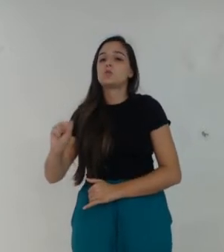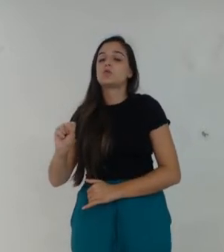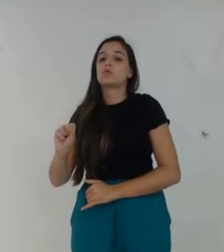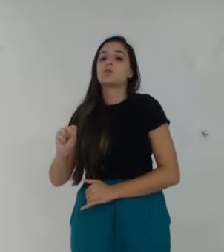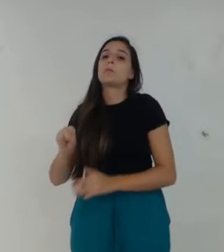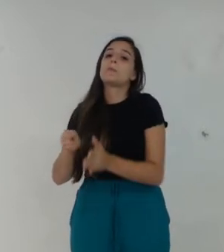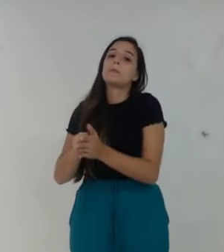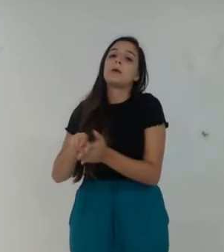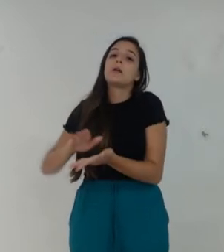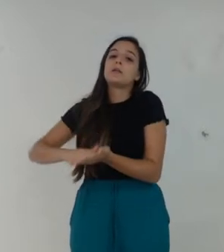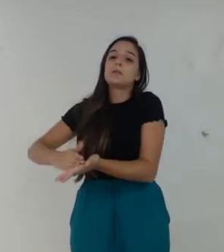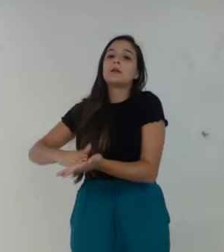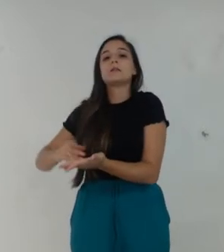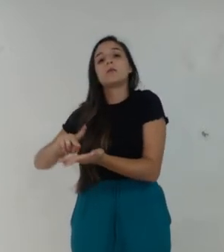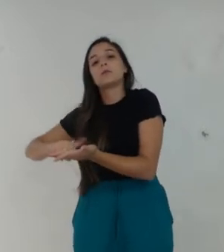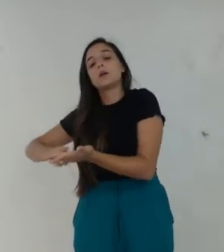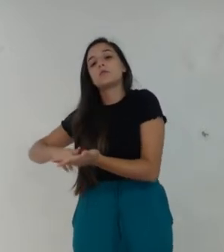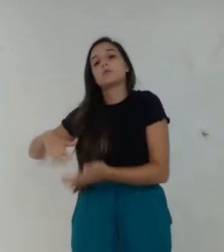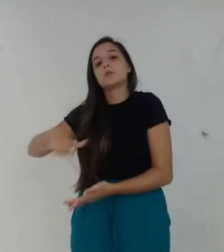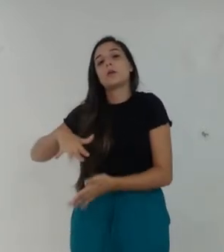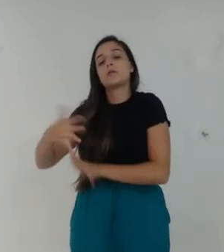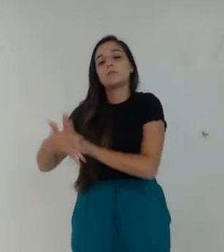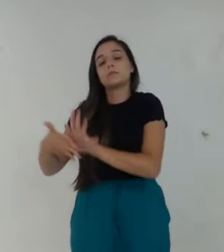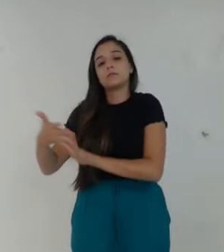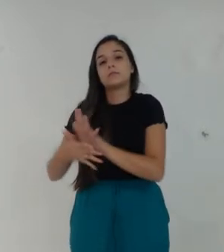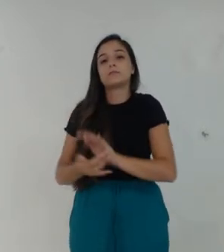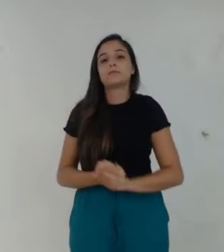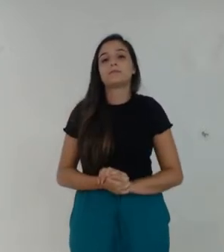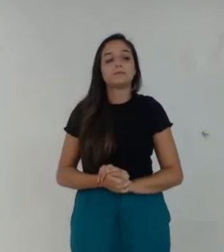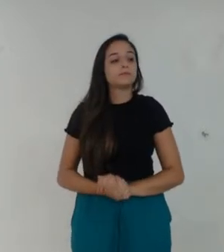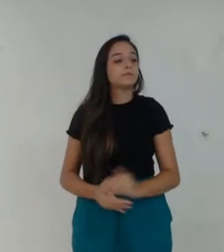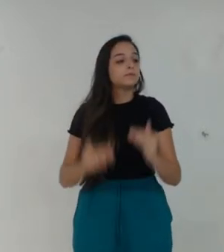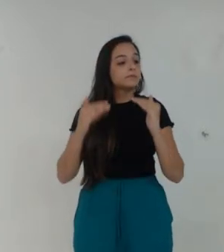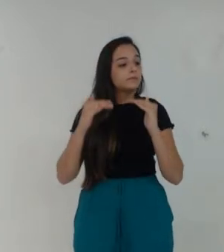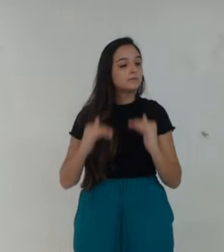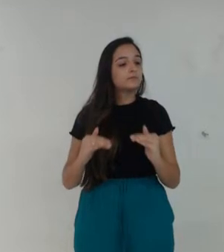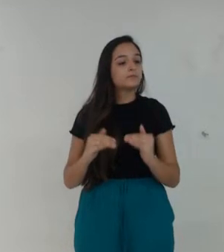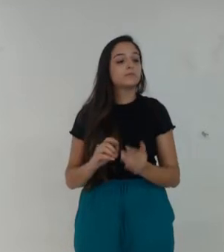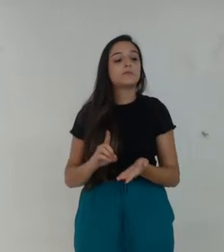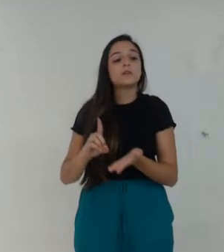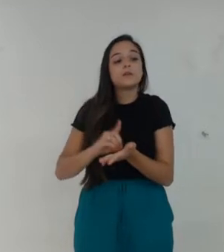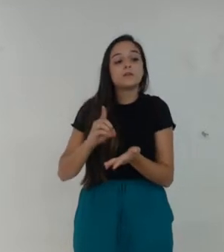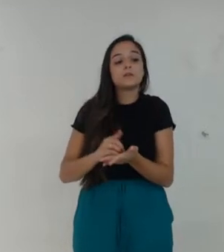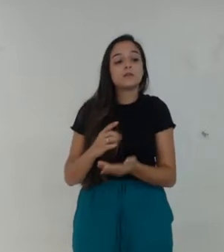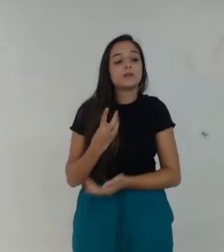E de dissertações, dentre as 364, 67,